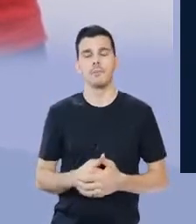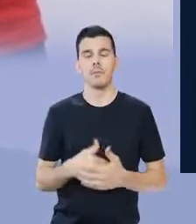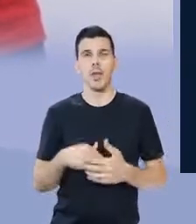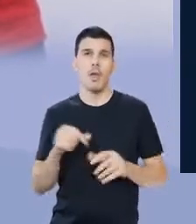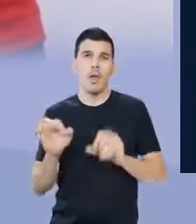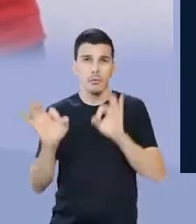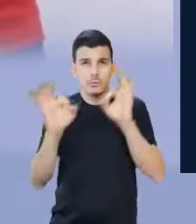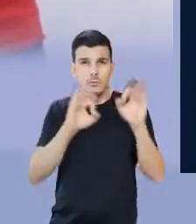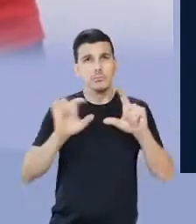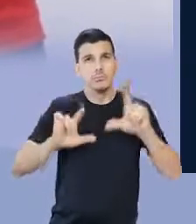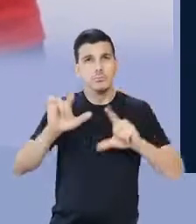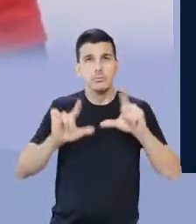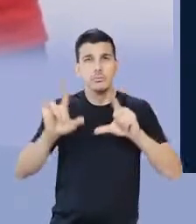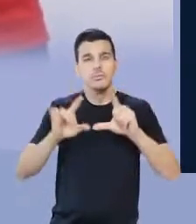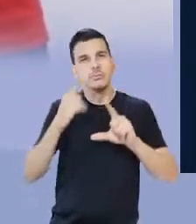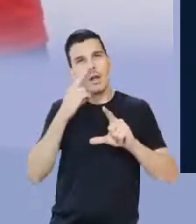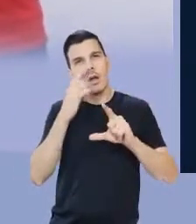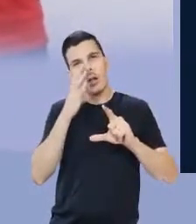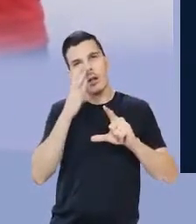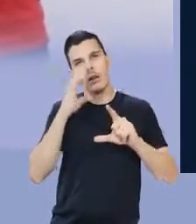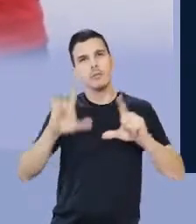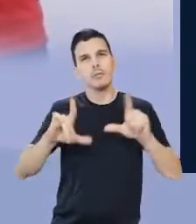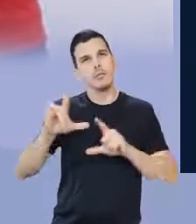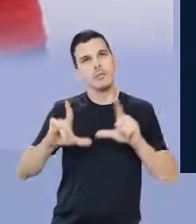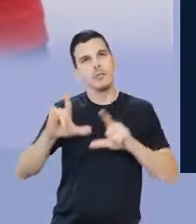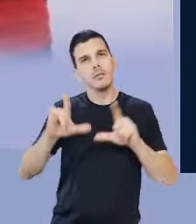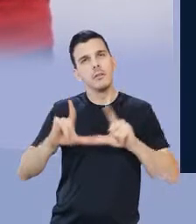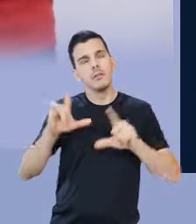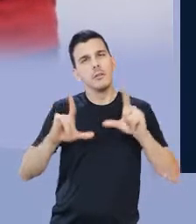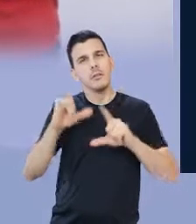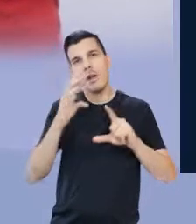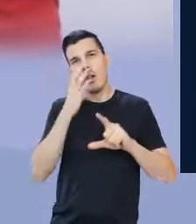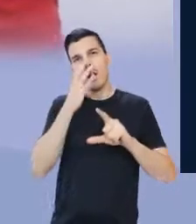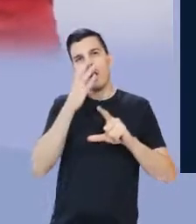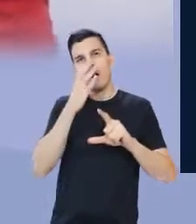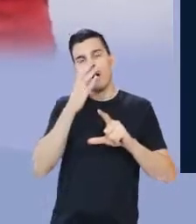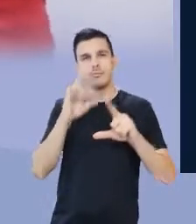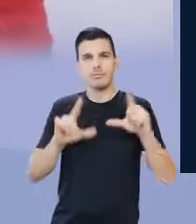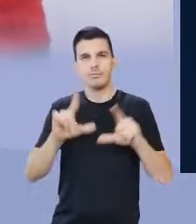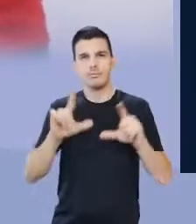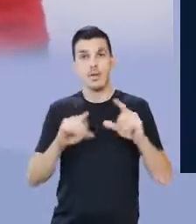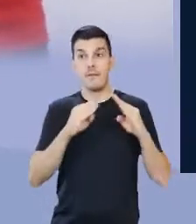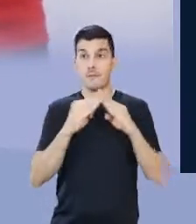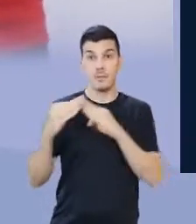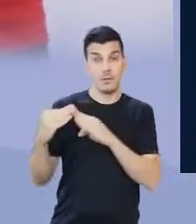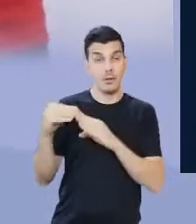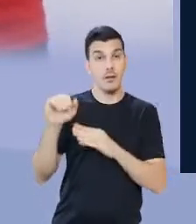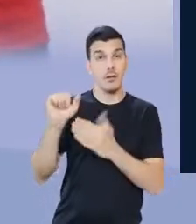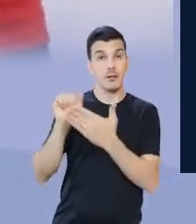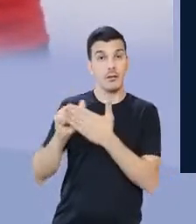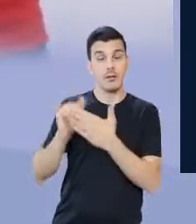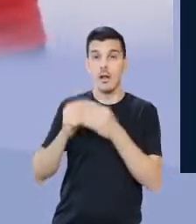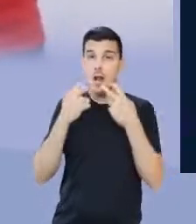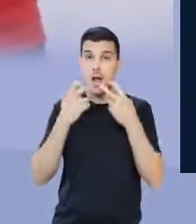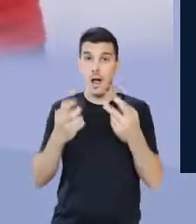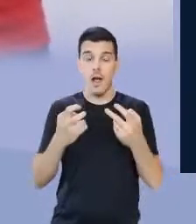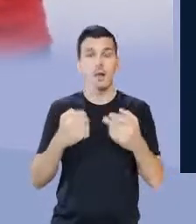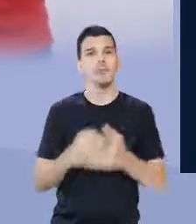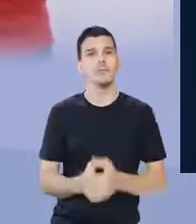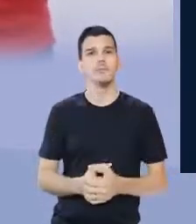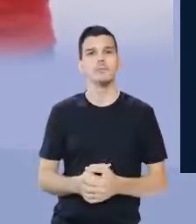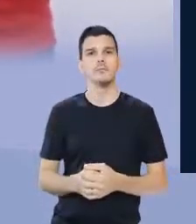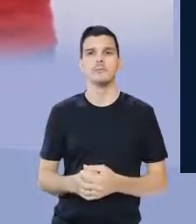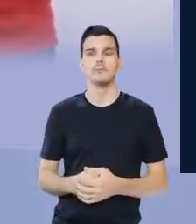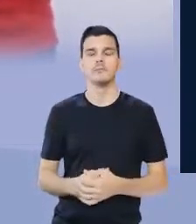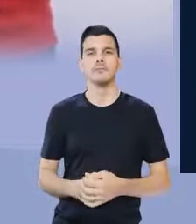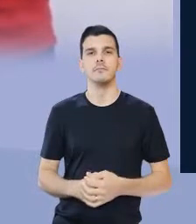door screamed. Então a gente estava assistindo TV, estava lá assistindo TV, de repente o vizinho da porta ao lado gritou.